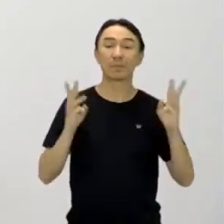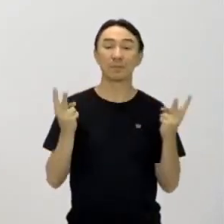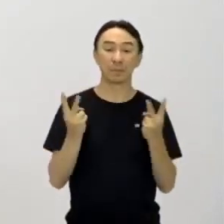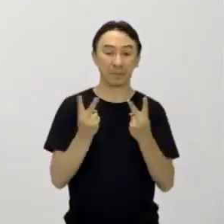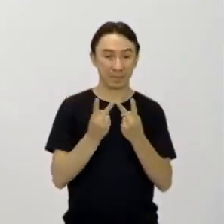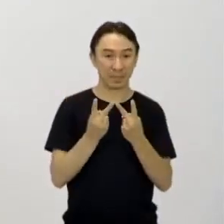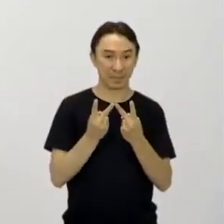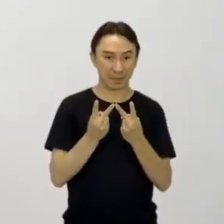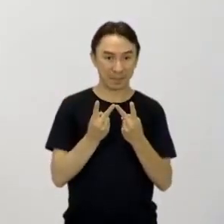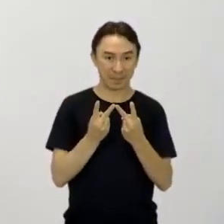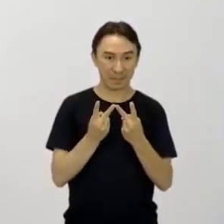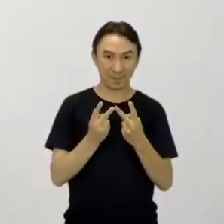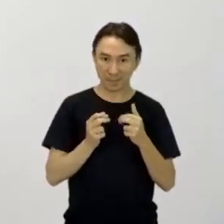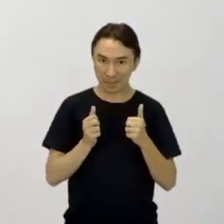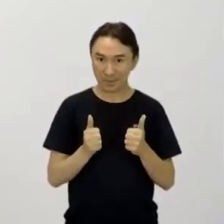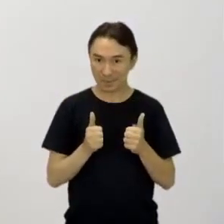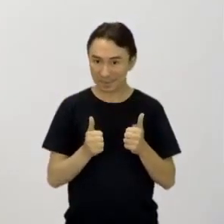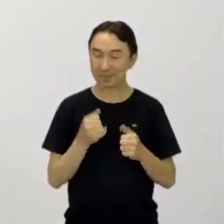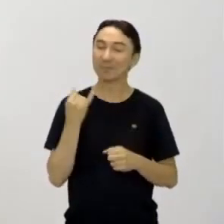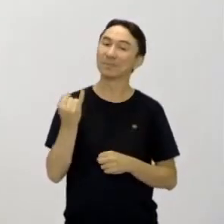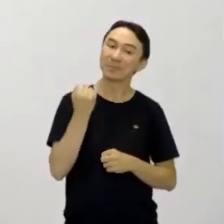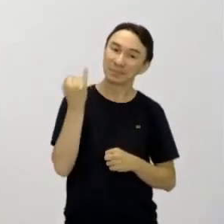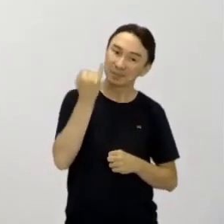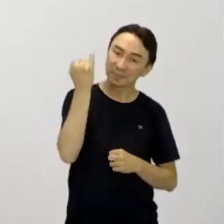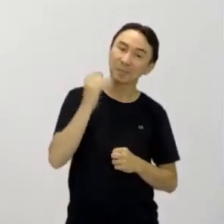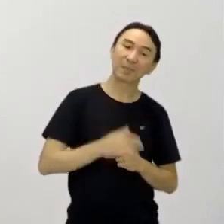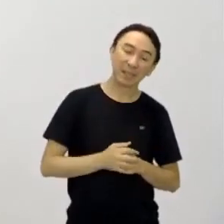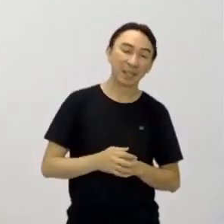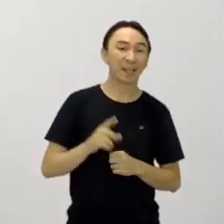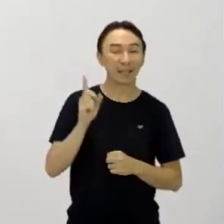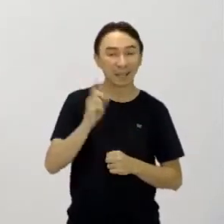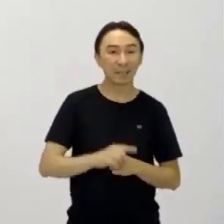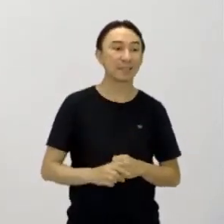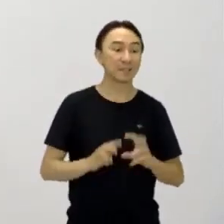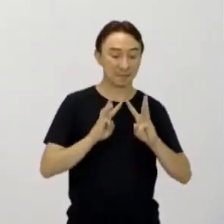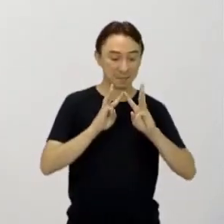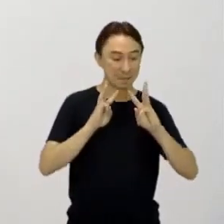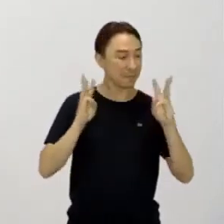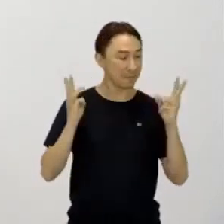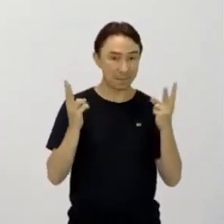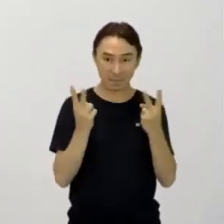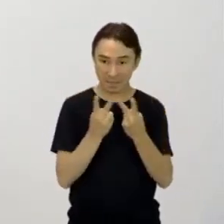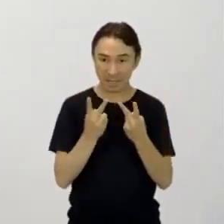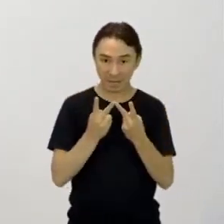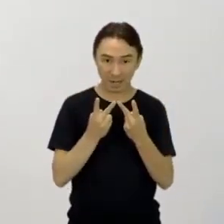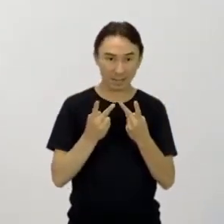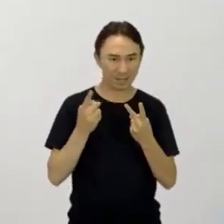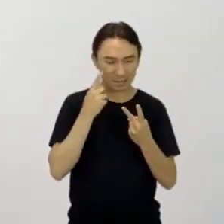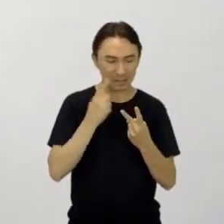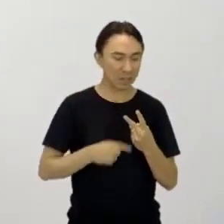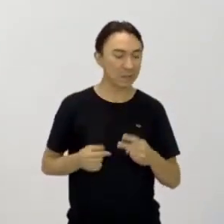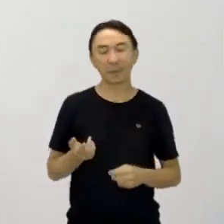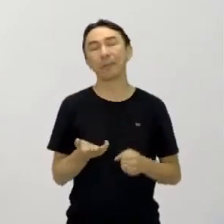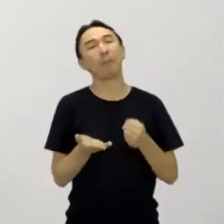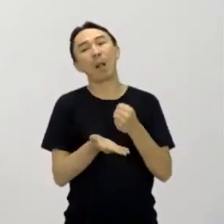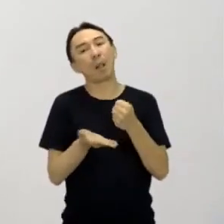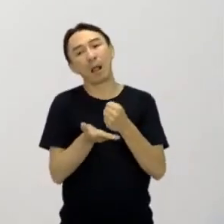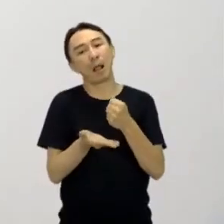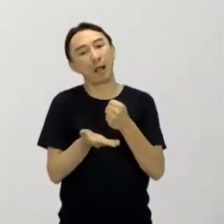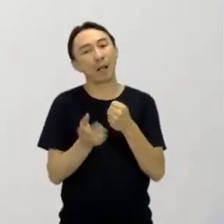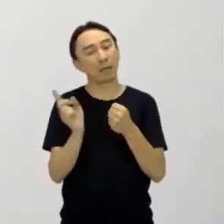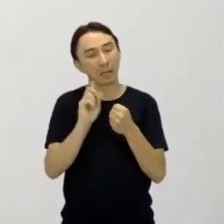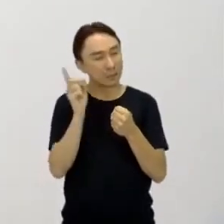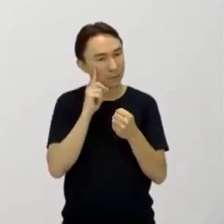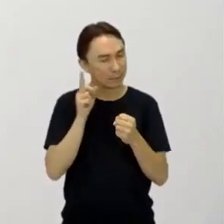importante sobre a matéria, é a gente adentrar a matéria, não superficialmente, mas analisar ali um pouco mais de perto com algumas propriedades, é isso que a gente